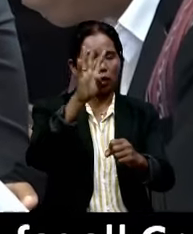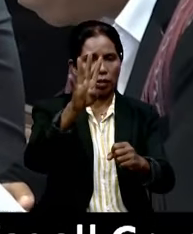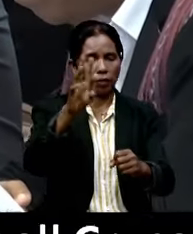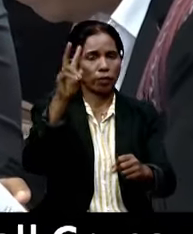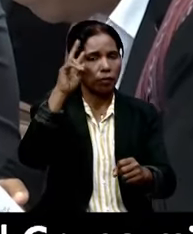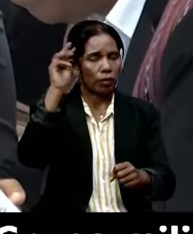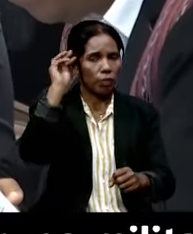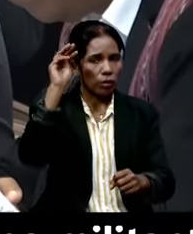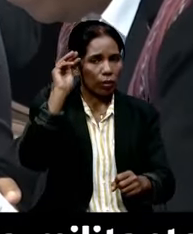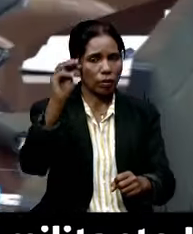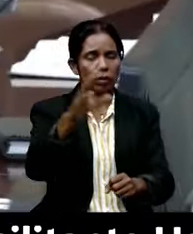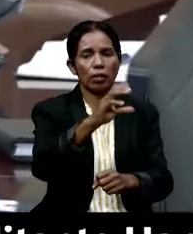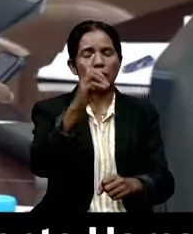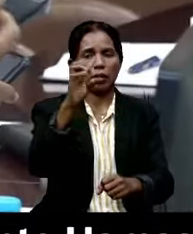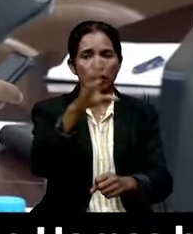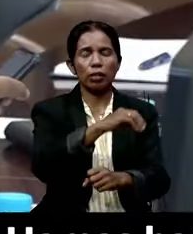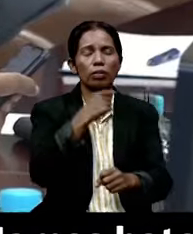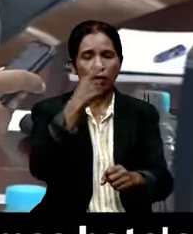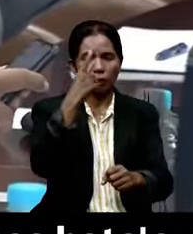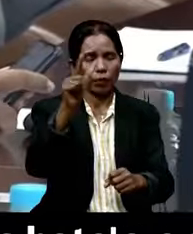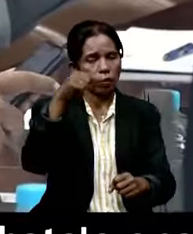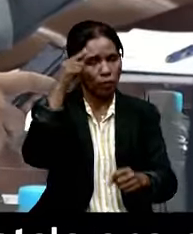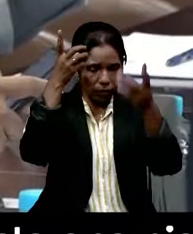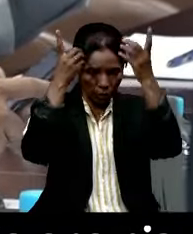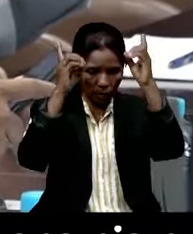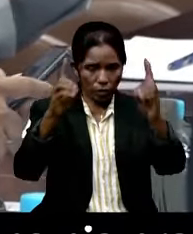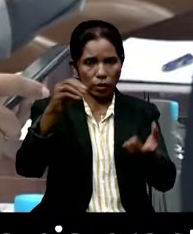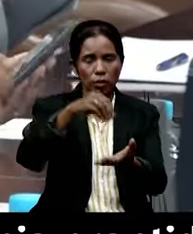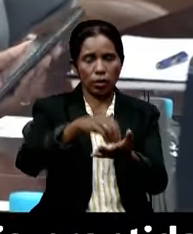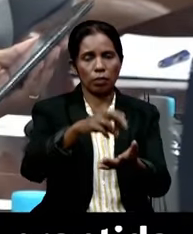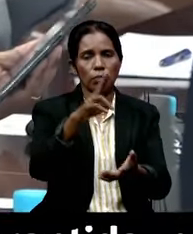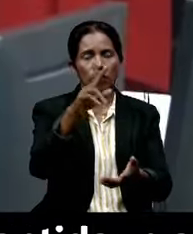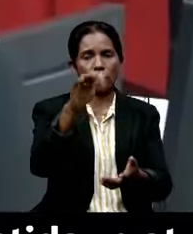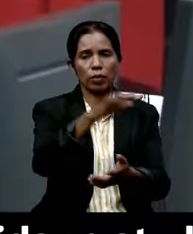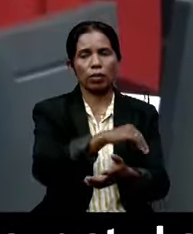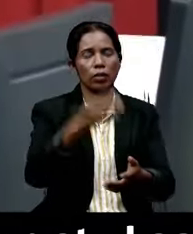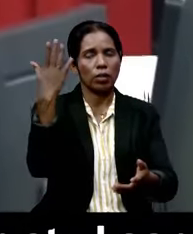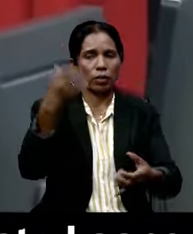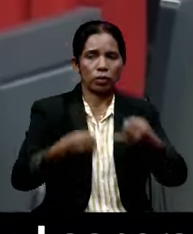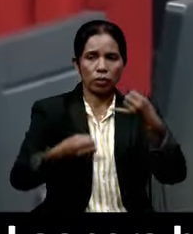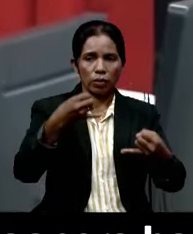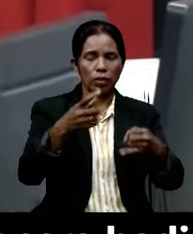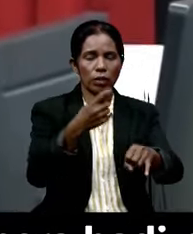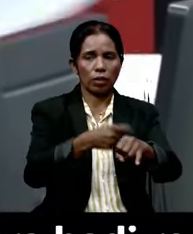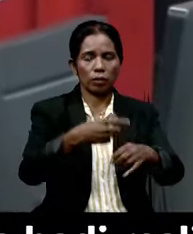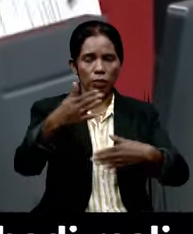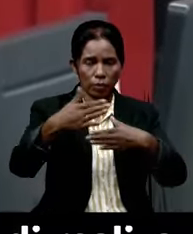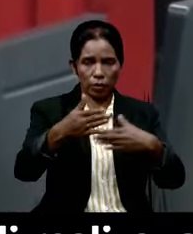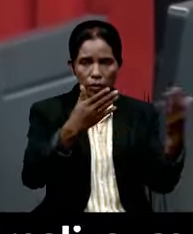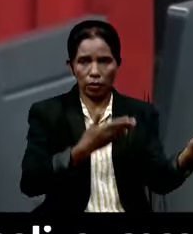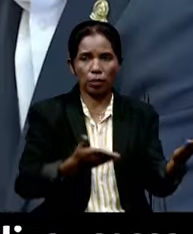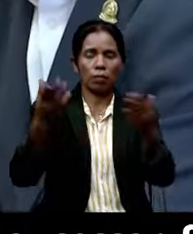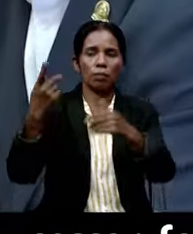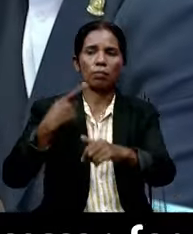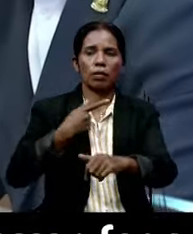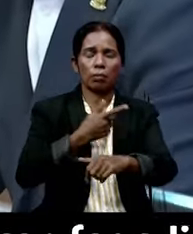assunto parlamentar Aderi Tuhugu Hateten, Governo decide propõe Rui, tamo mérito e a setor justiça, no ia tempo badak se aruca ba Parlamento